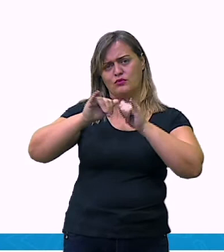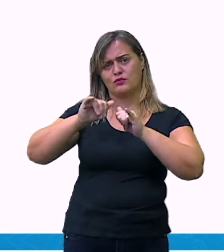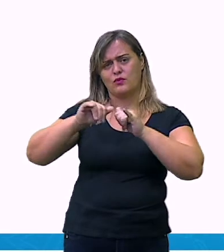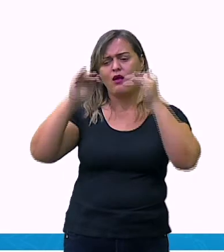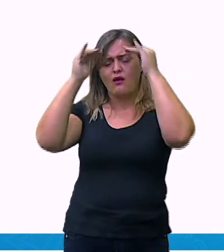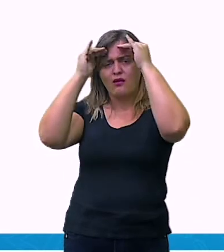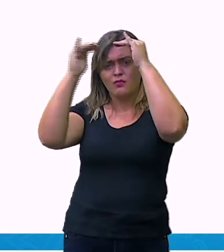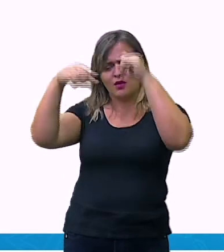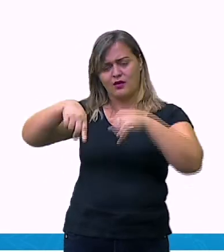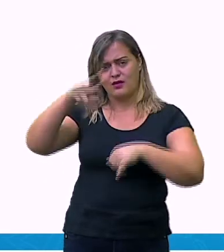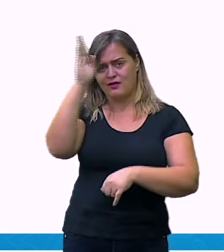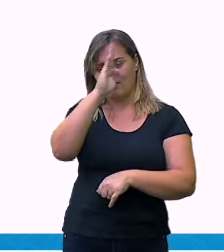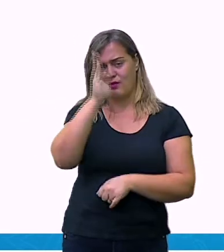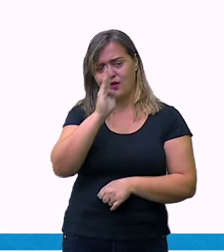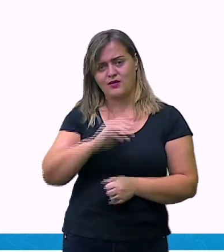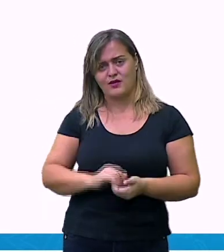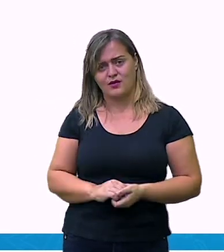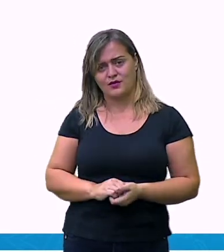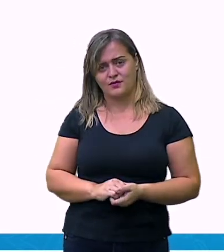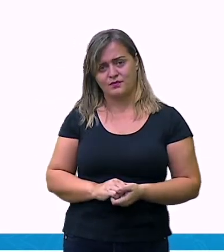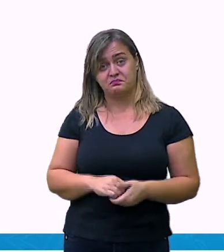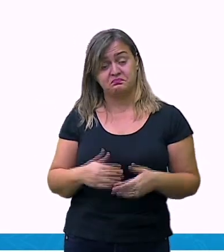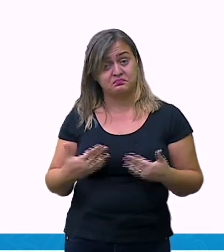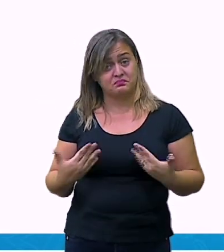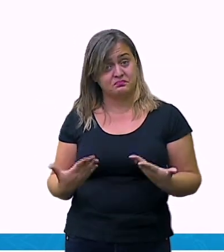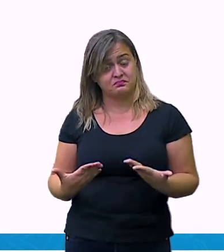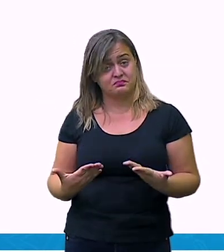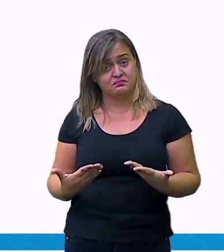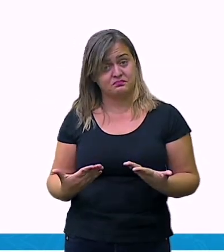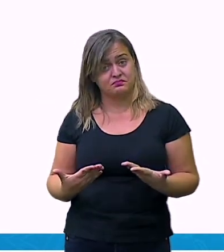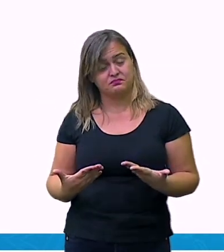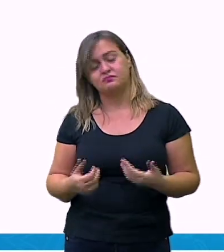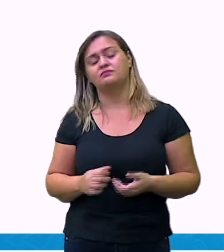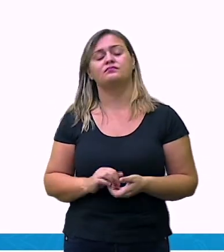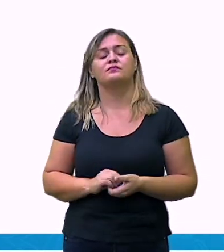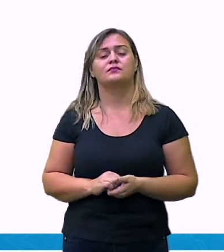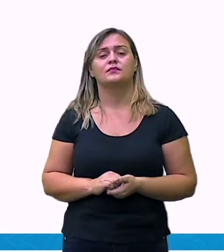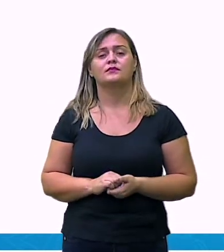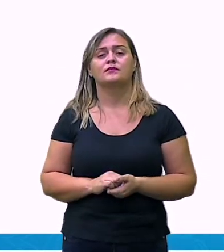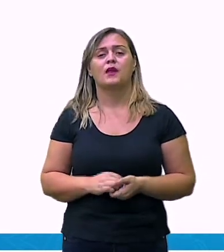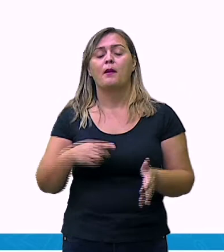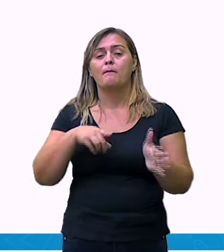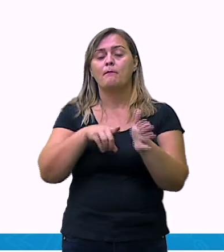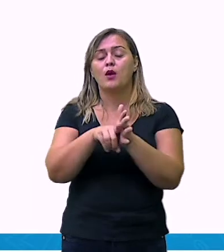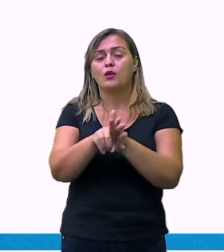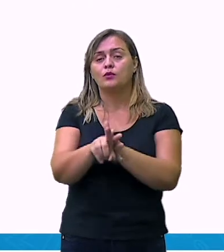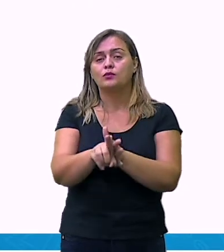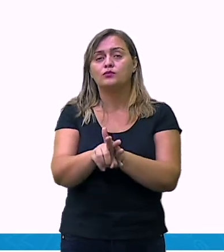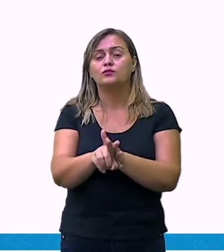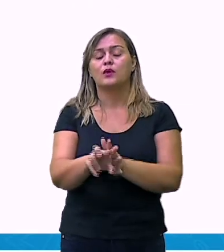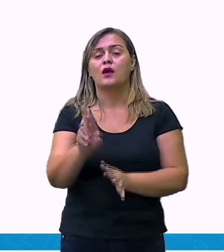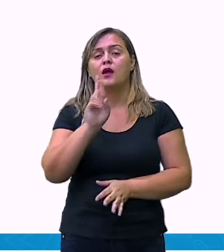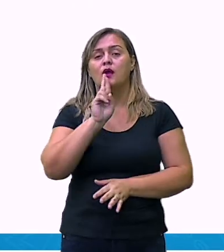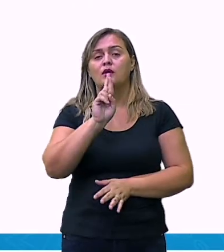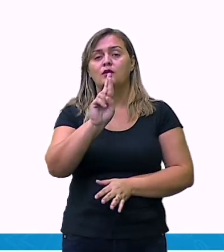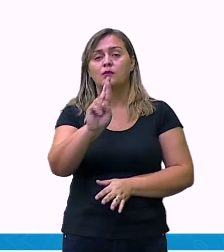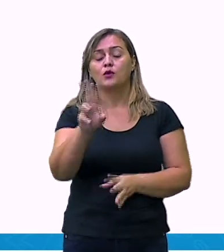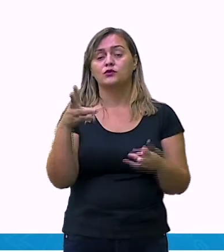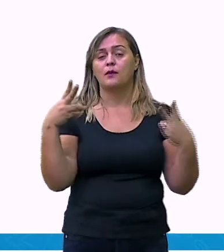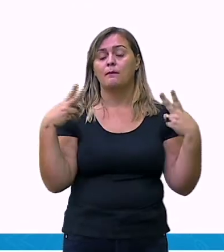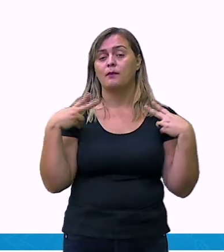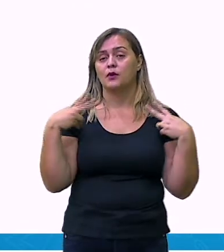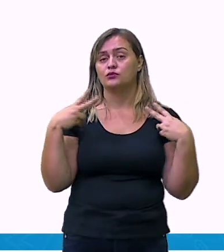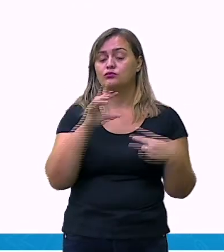Brasil? Justifique sua resposta. É claro que essa é uma pergunta pessoal, cada um vai ter a sua